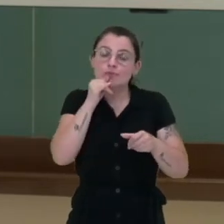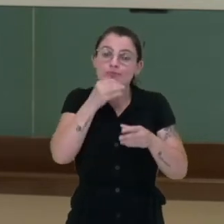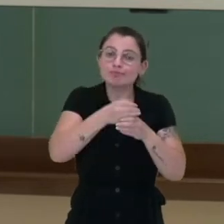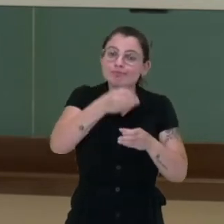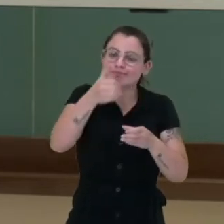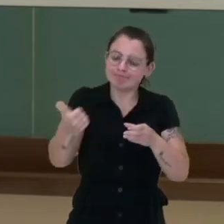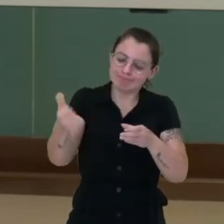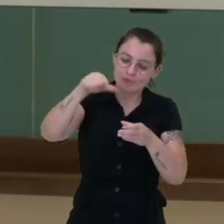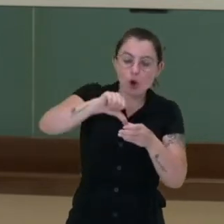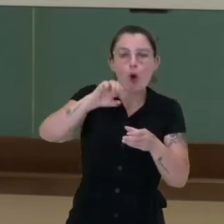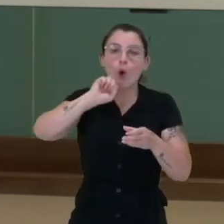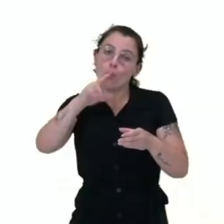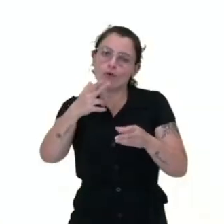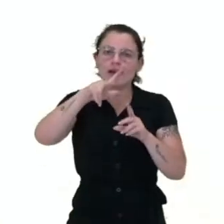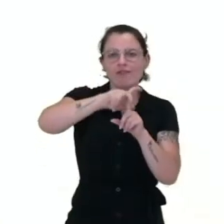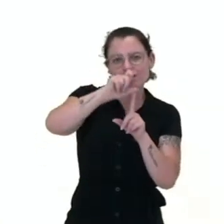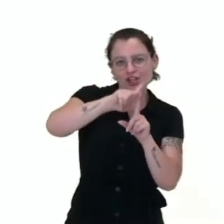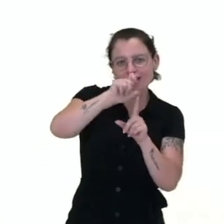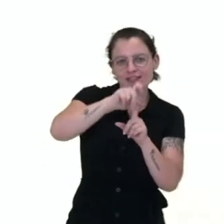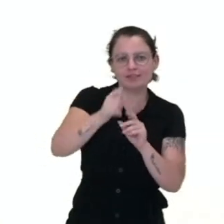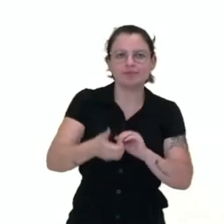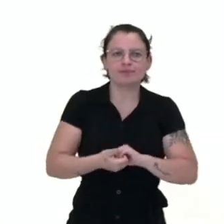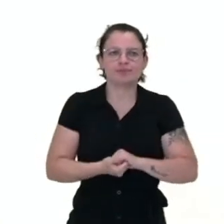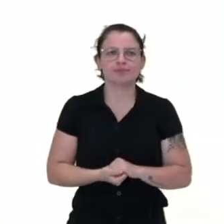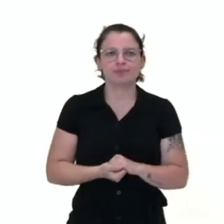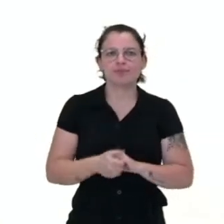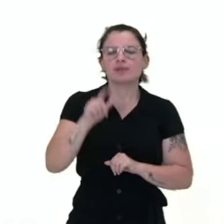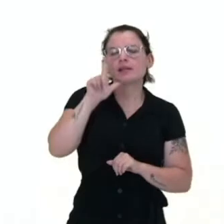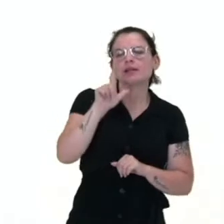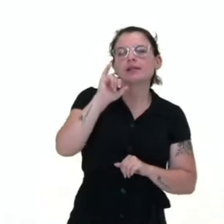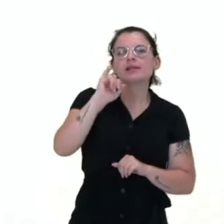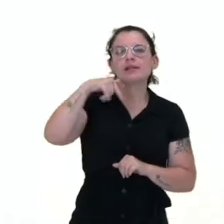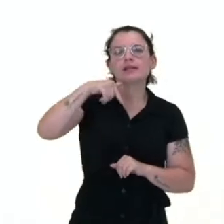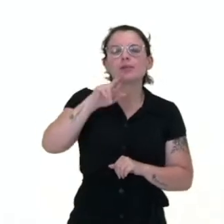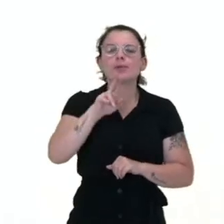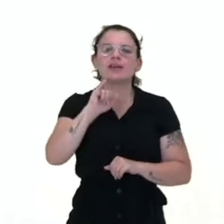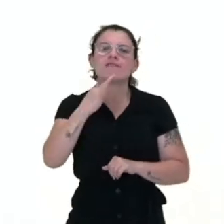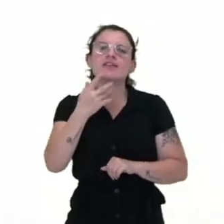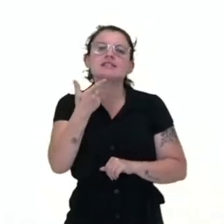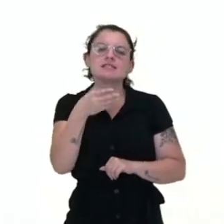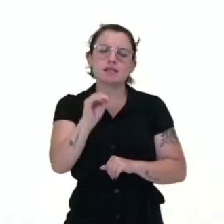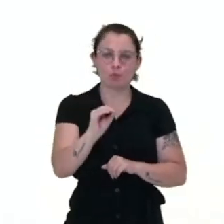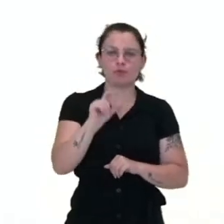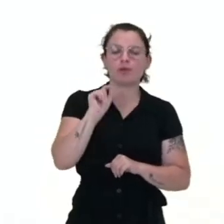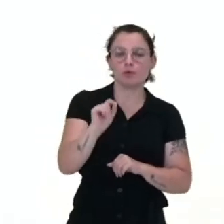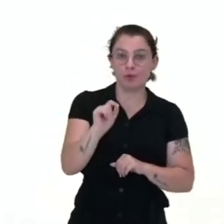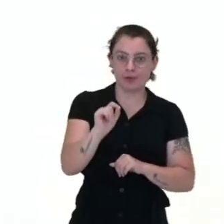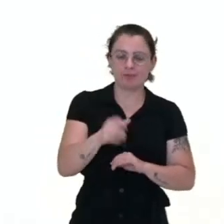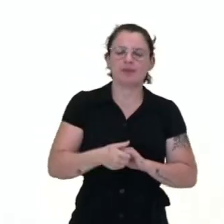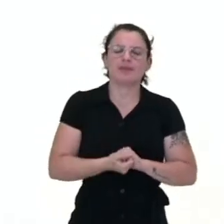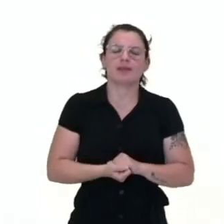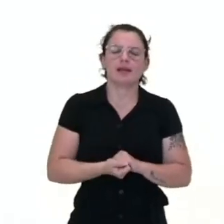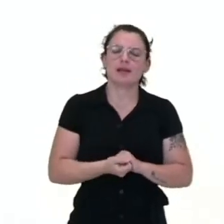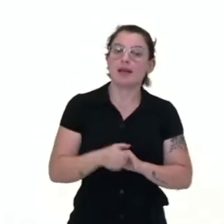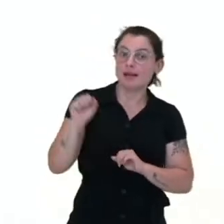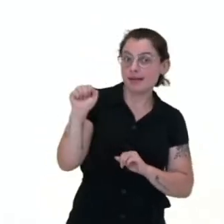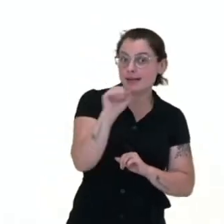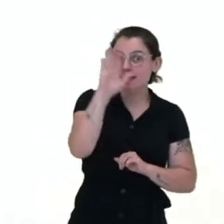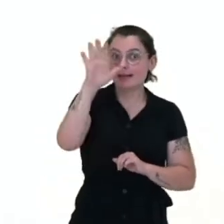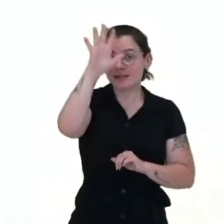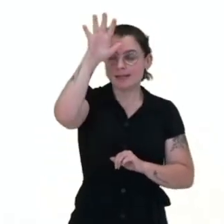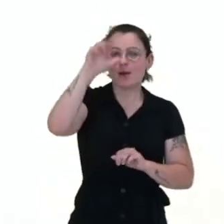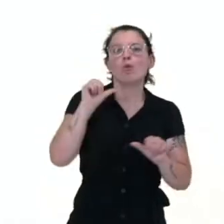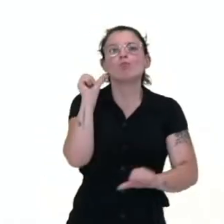seu refrigerante. Liquefação ou condensação é a passagem do estado gasoso